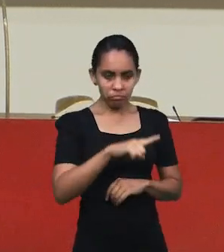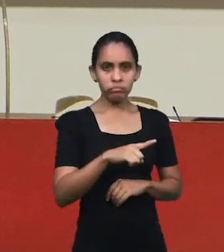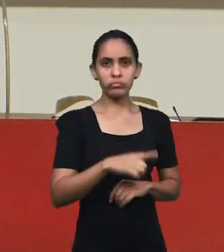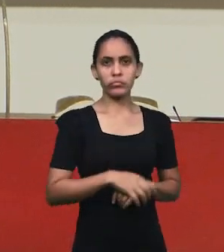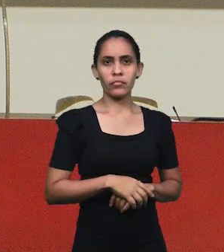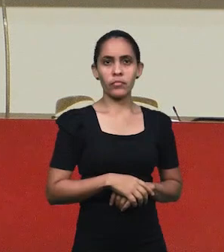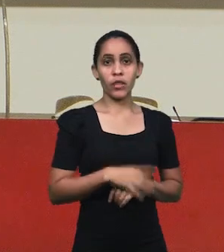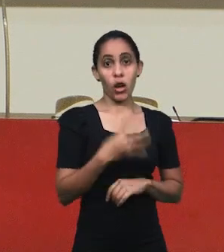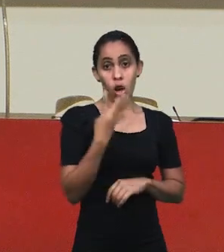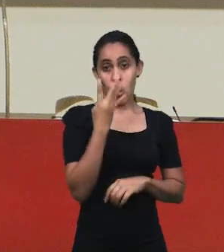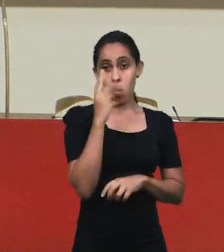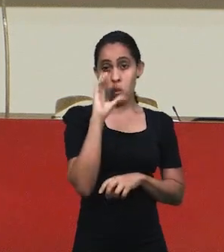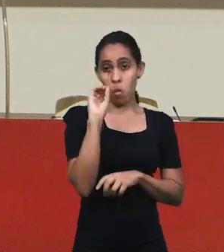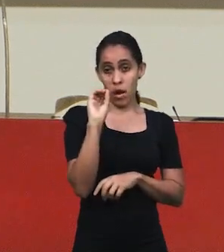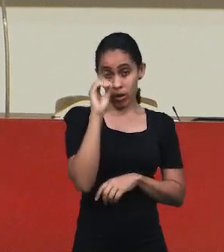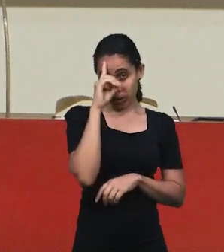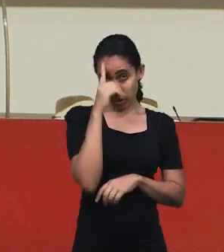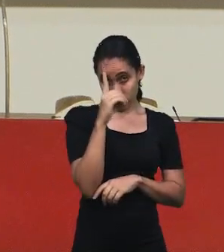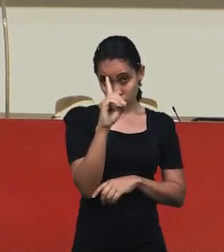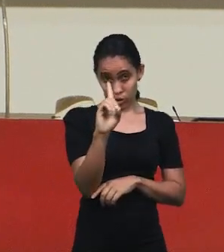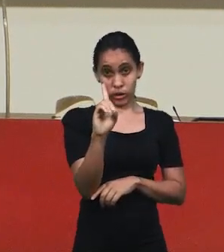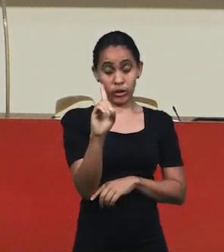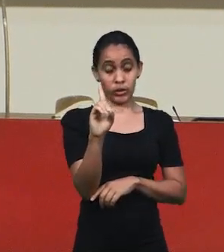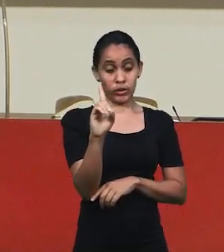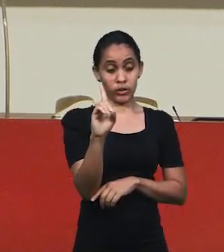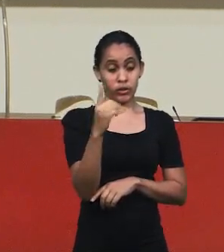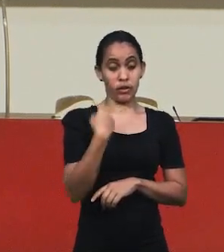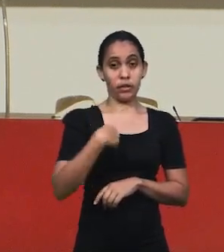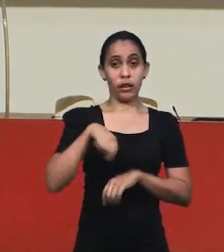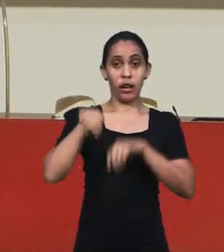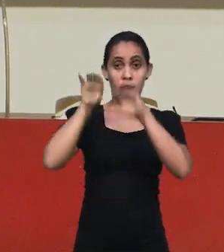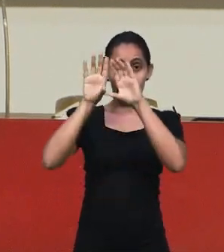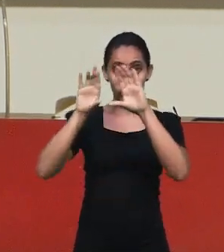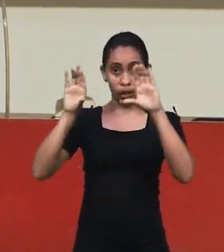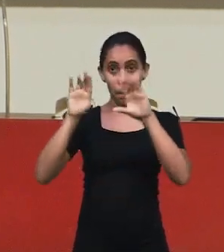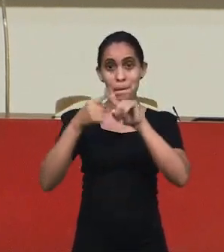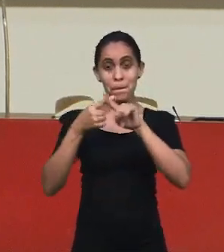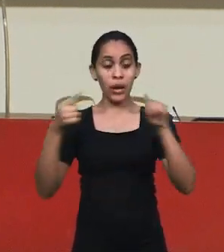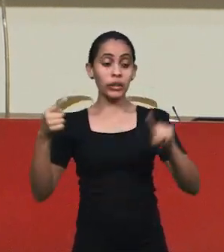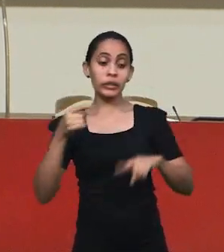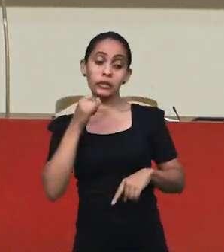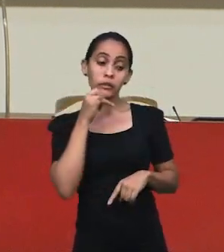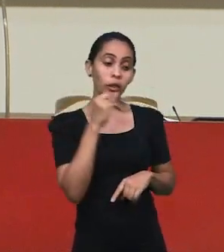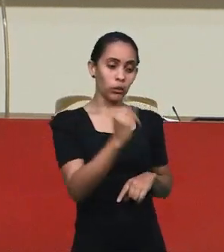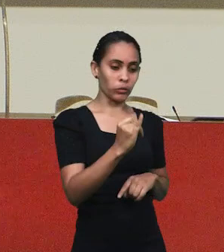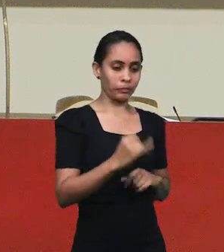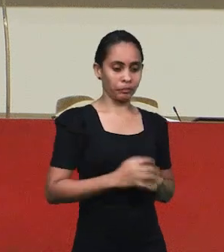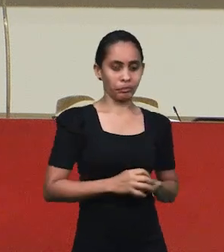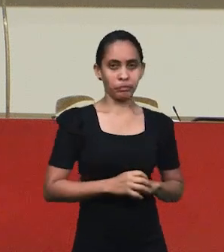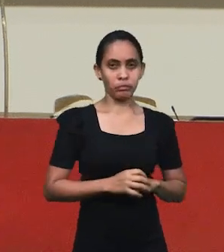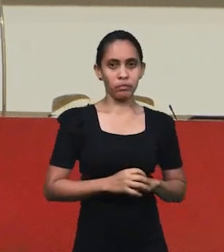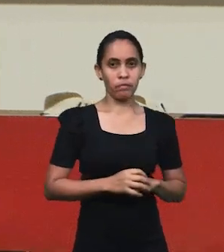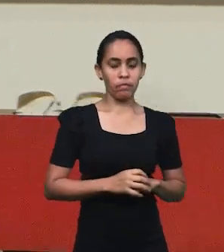irrefutáveis. Depois dos 40 dias, Ele foi assunto aos céus, mas disse,